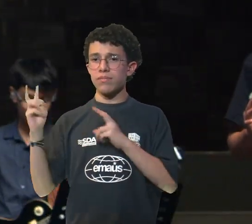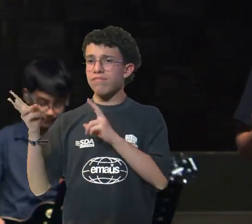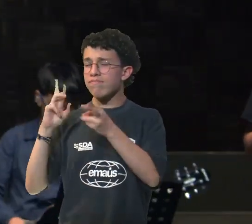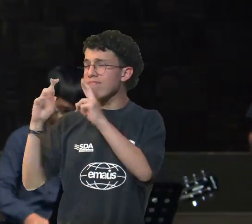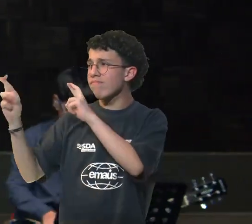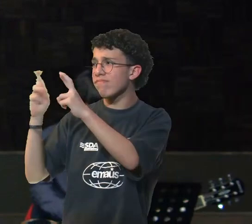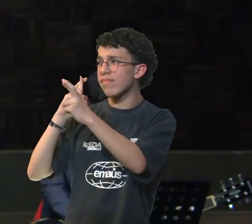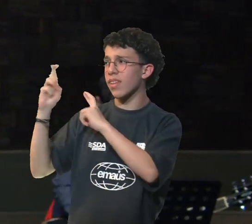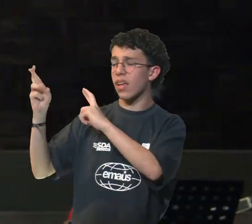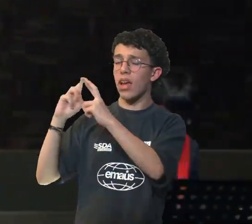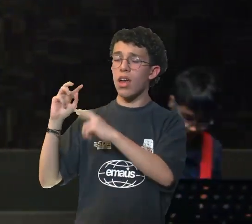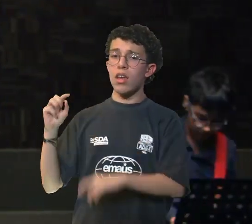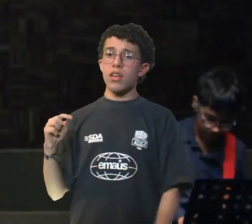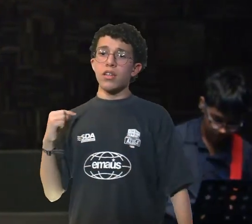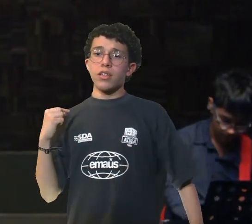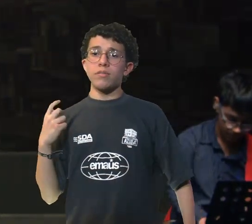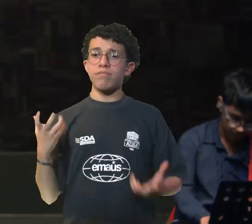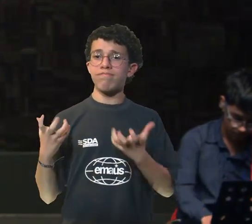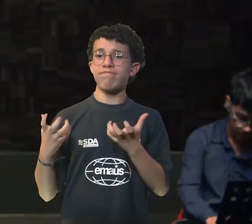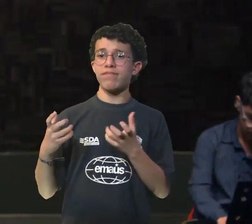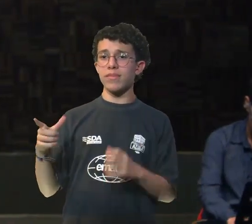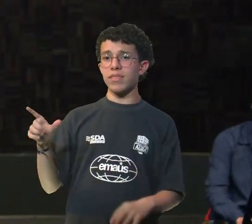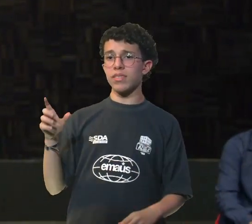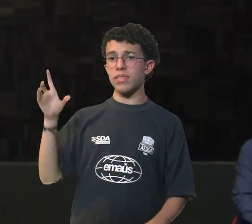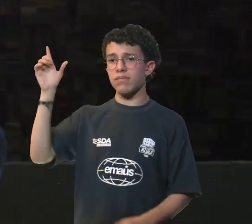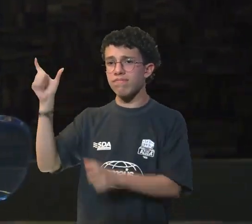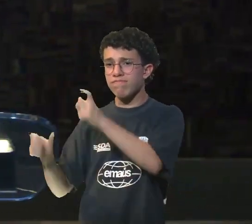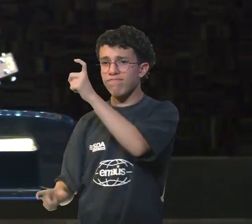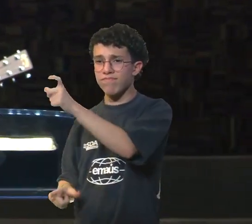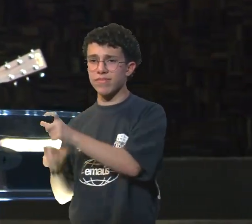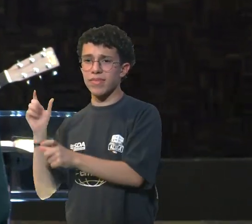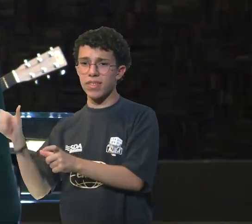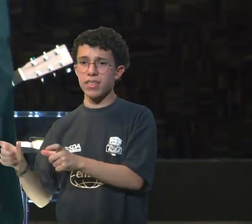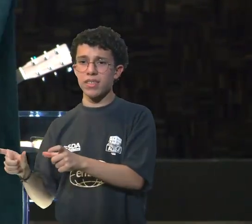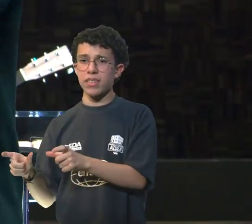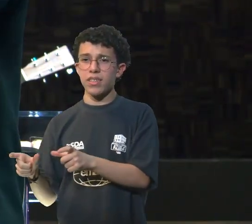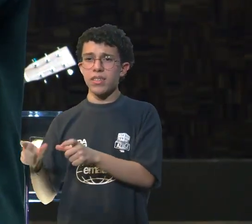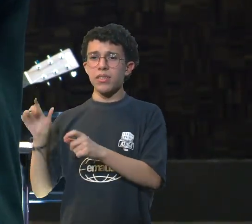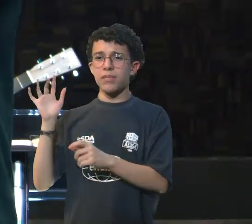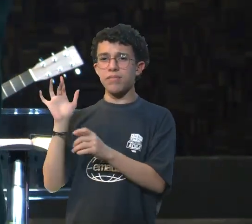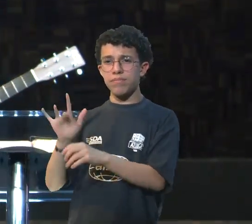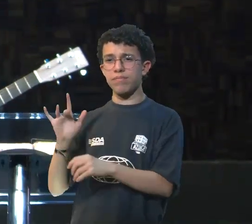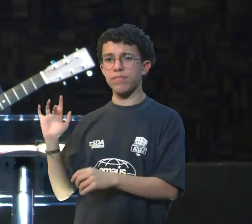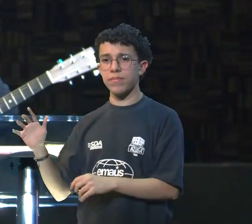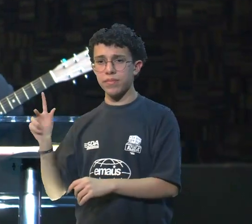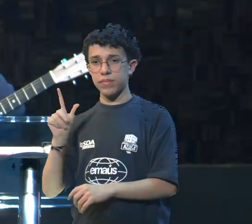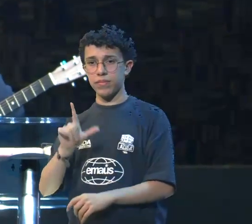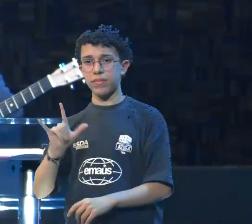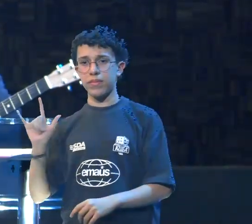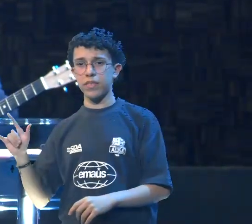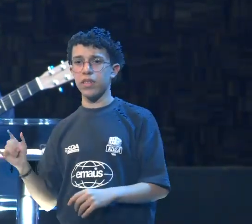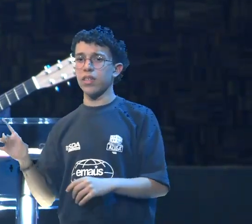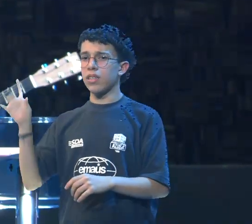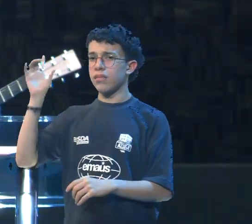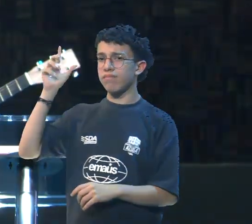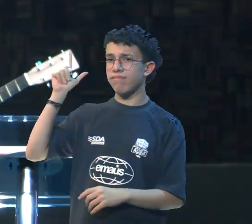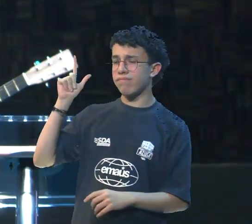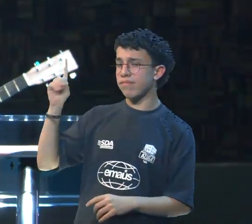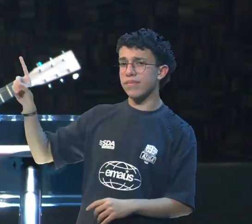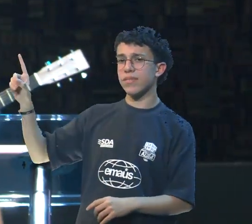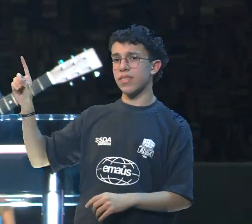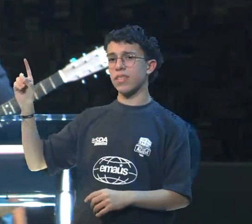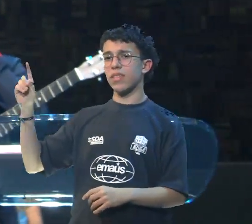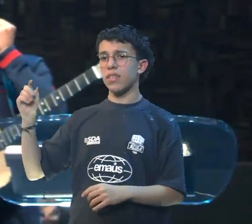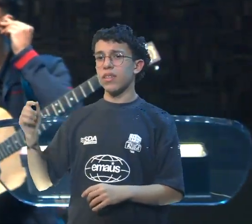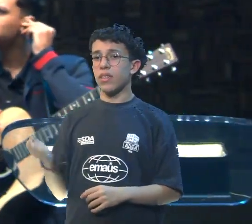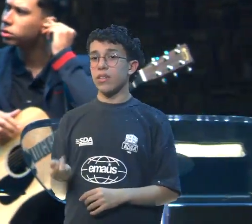queremos ter tempo de qualidade com as pessoas que nós amamos, Deus. O Senhor disse, ame a Deus acima de todas as coisas e ame